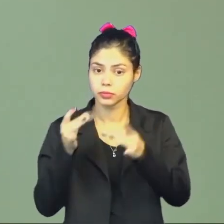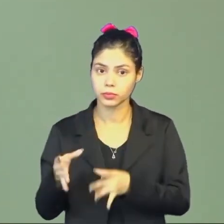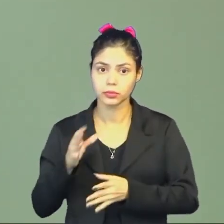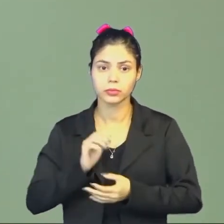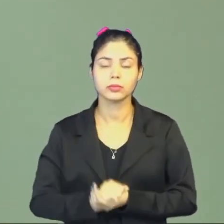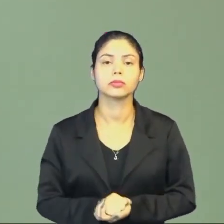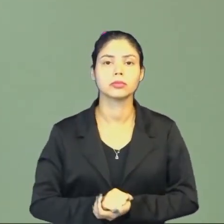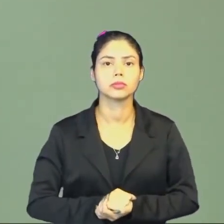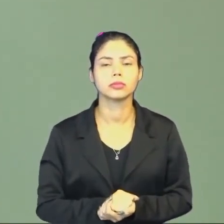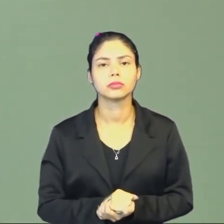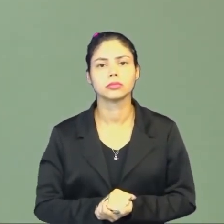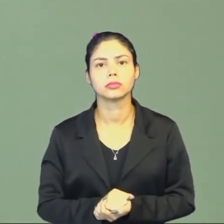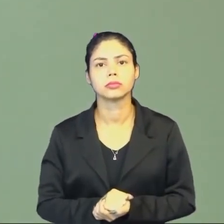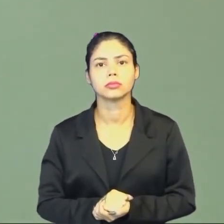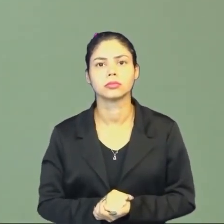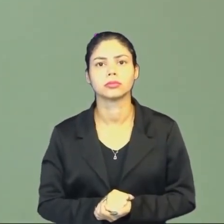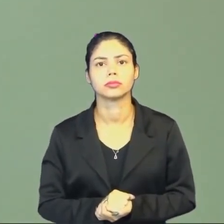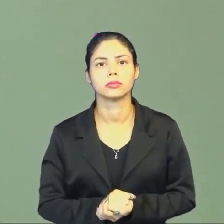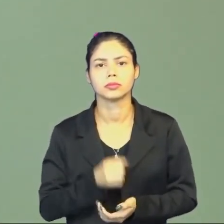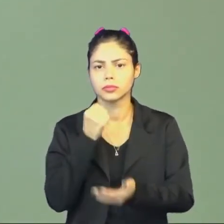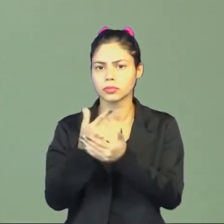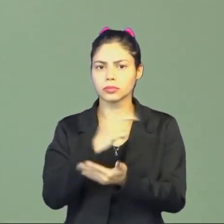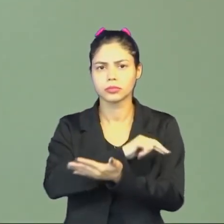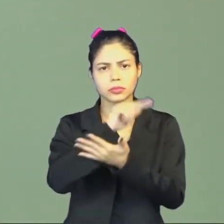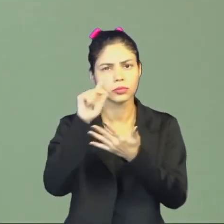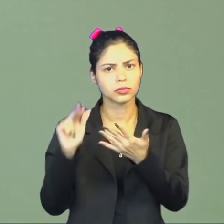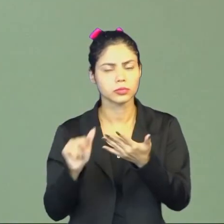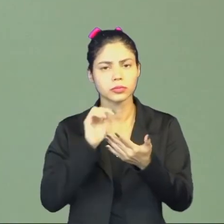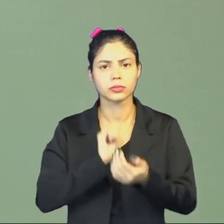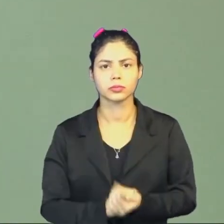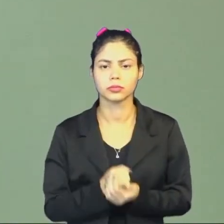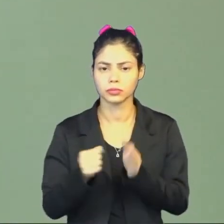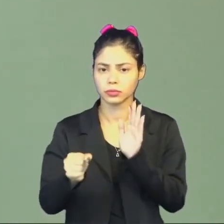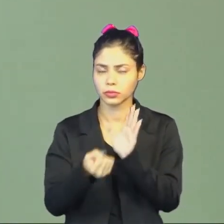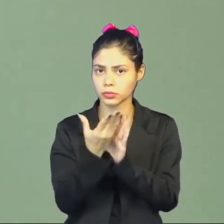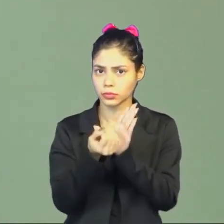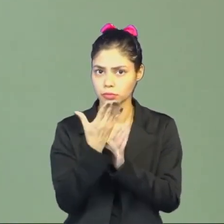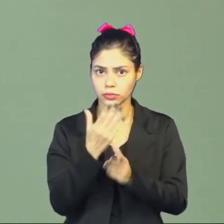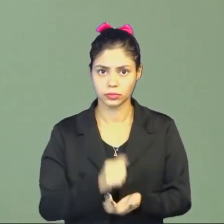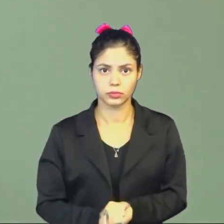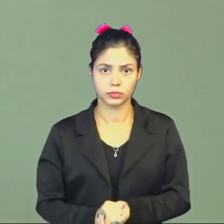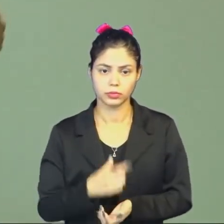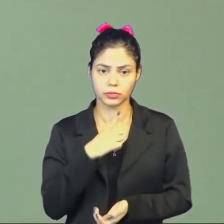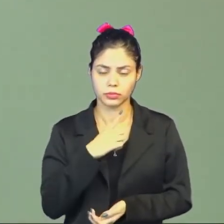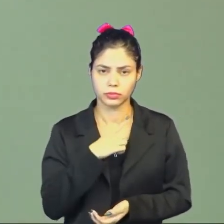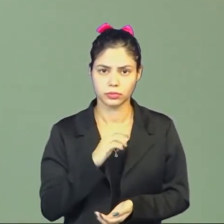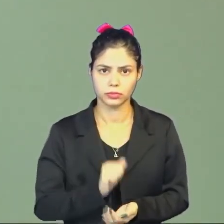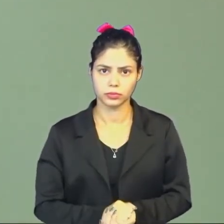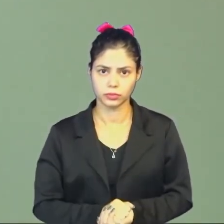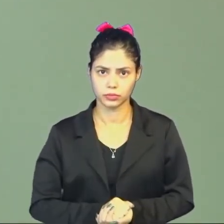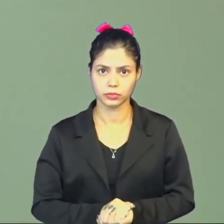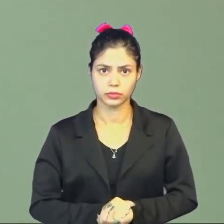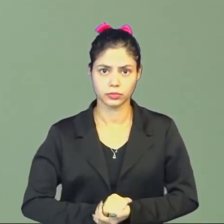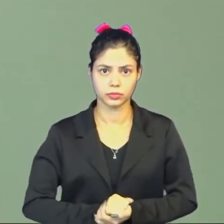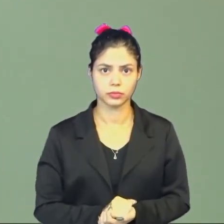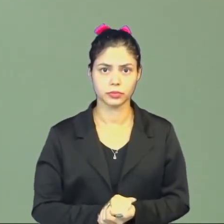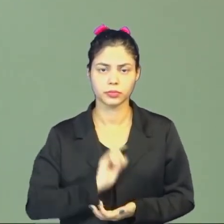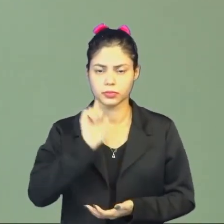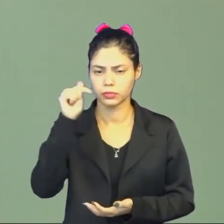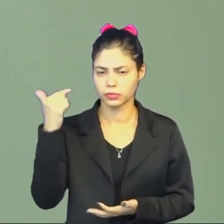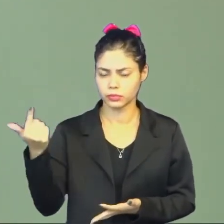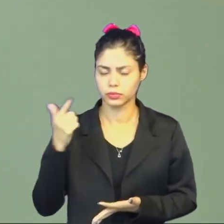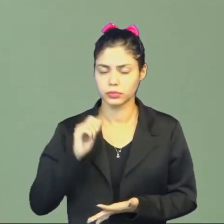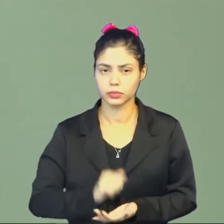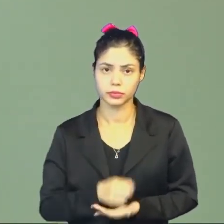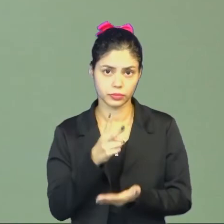mercado, você compra vários produtos, lá eles têm seus preços, mas se você vai no outro,